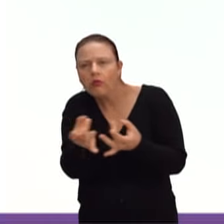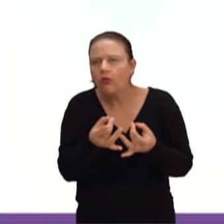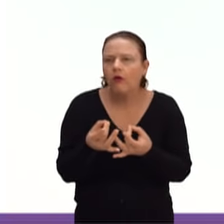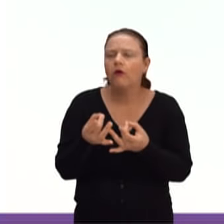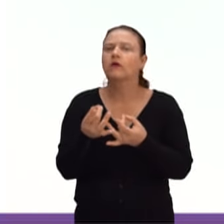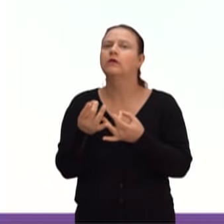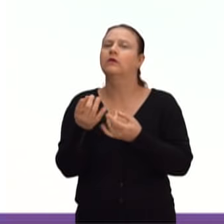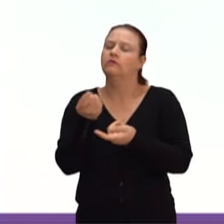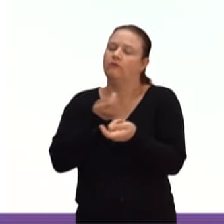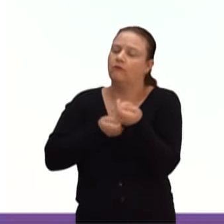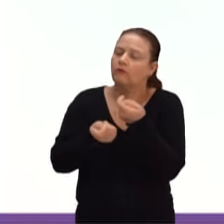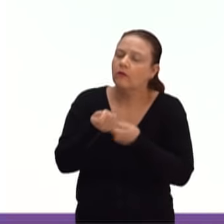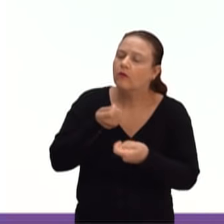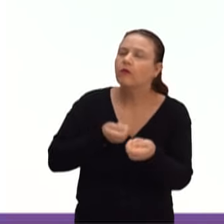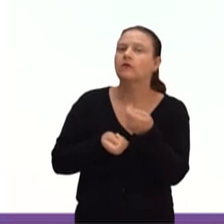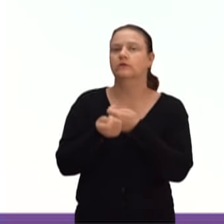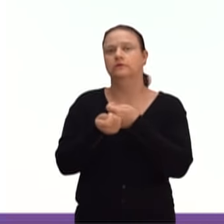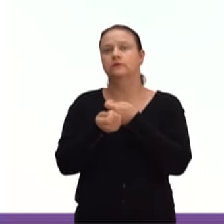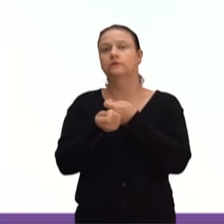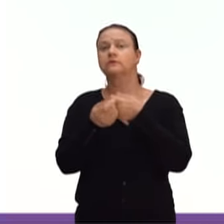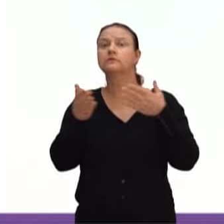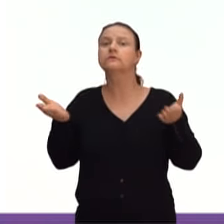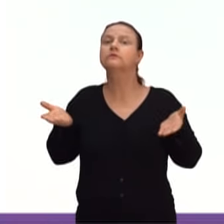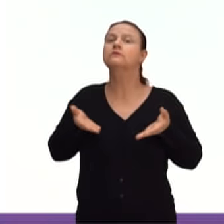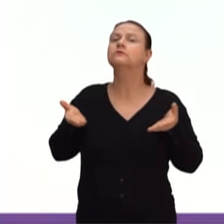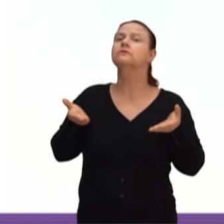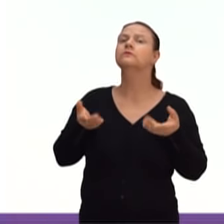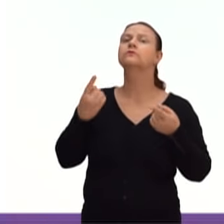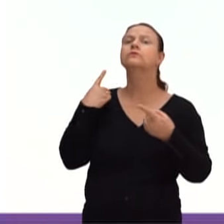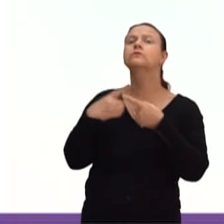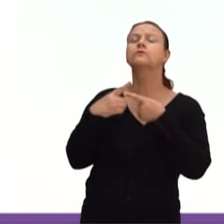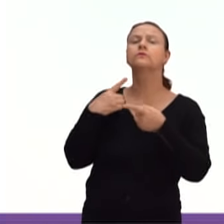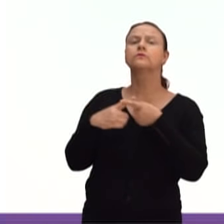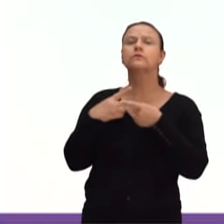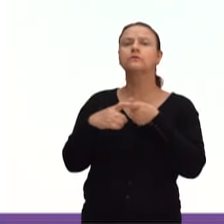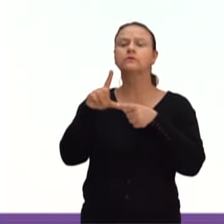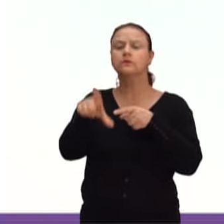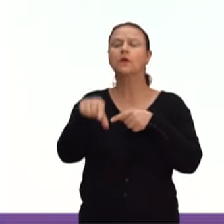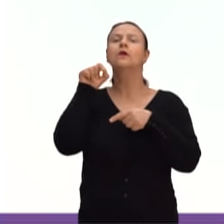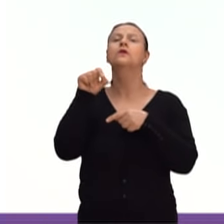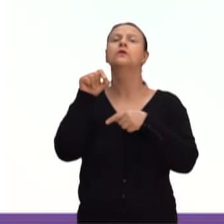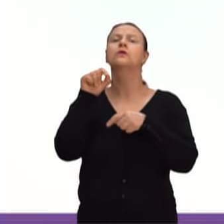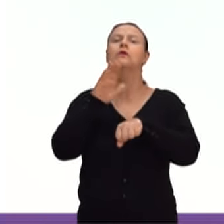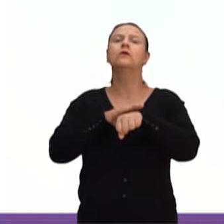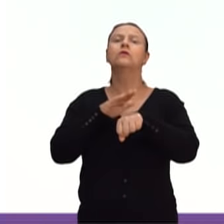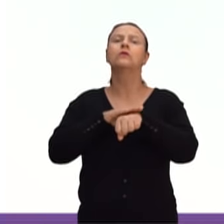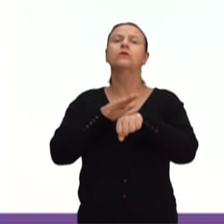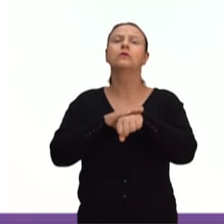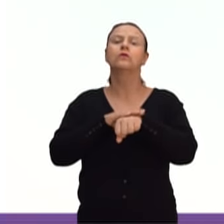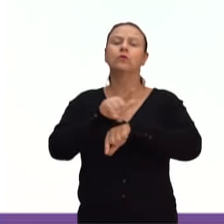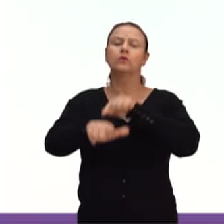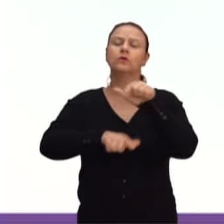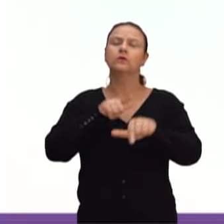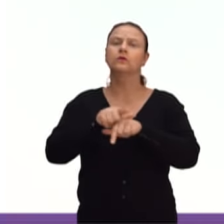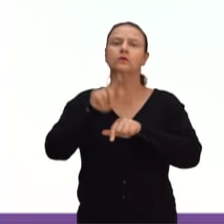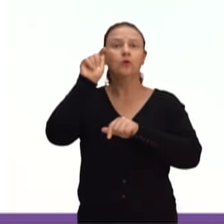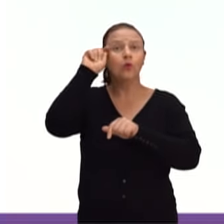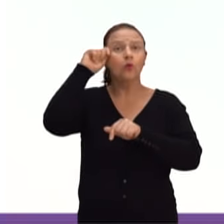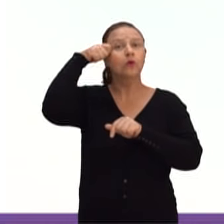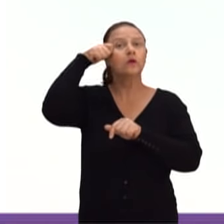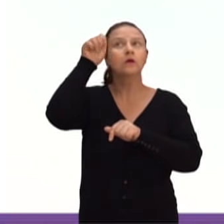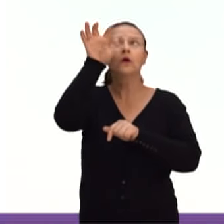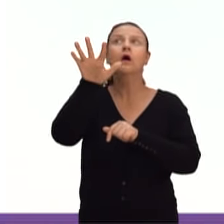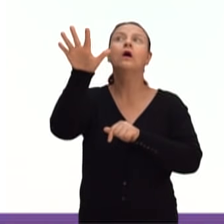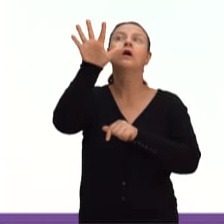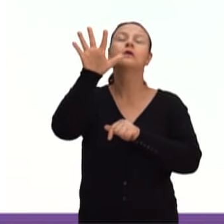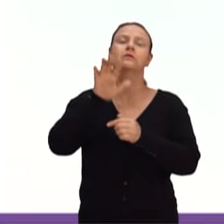comercial. Agora, por que a escolha pela mão de obra africana? Por que o negro africano para ser